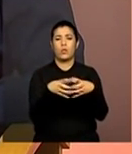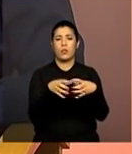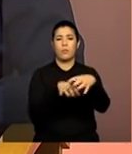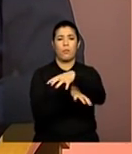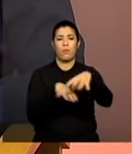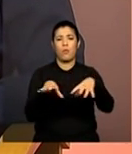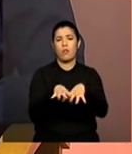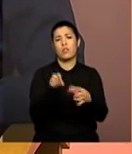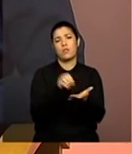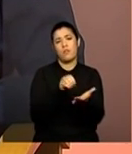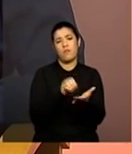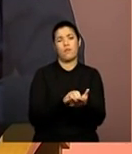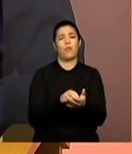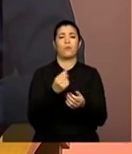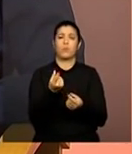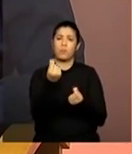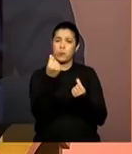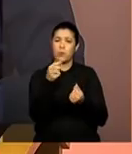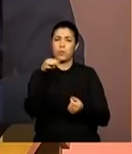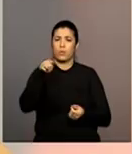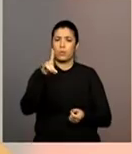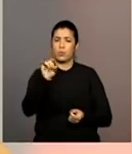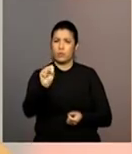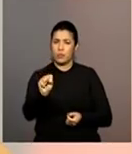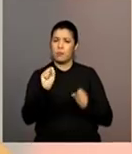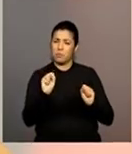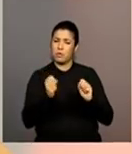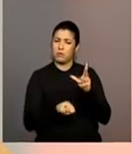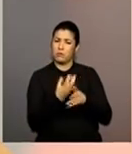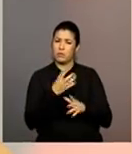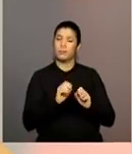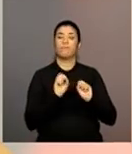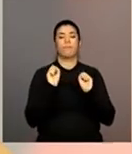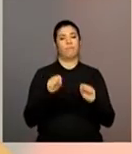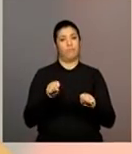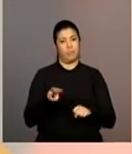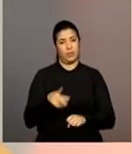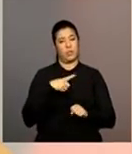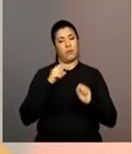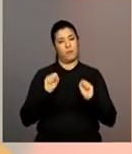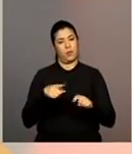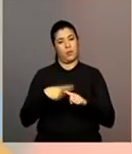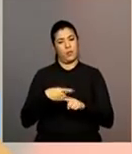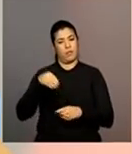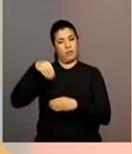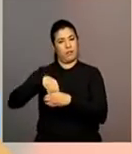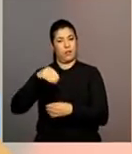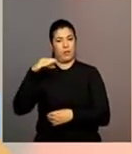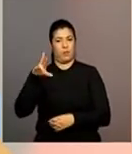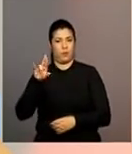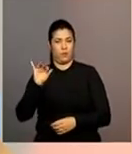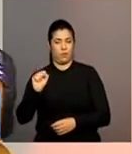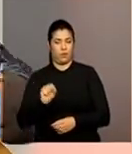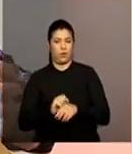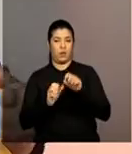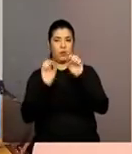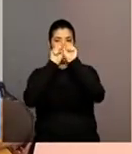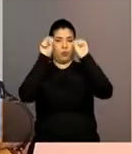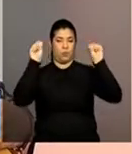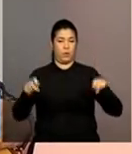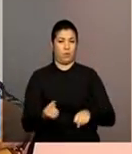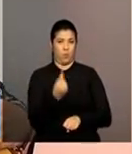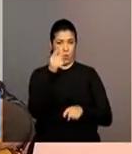MDS certamente porque na construção do sistema único de assistência há um uma